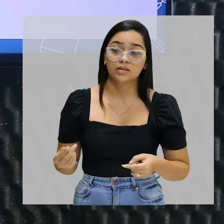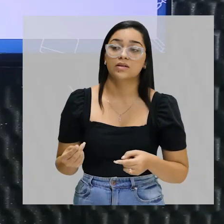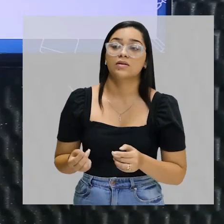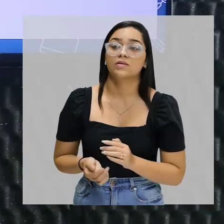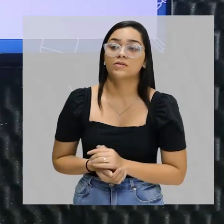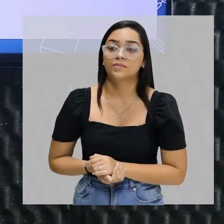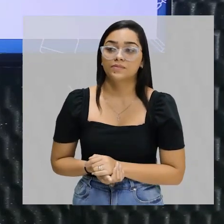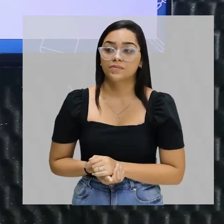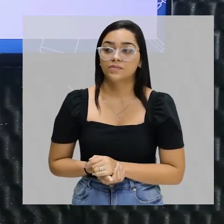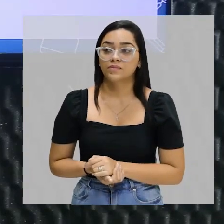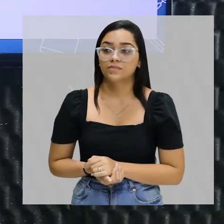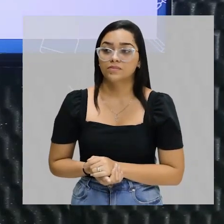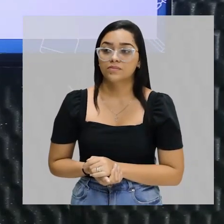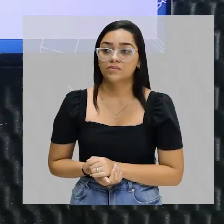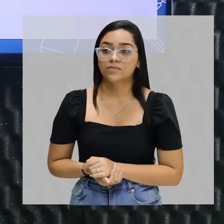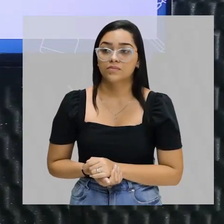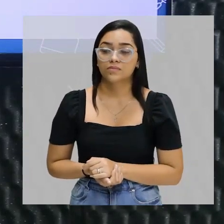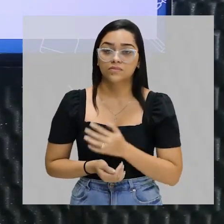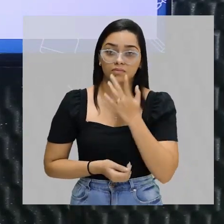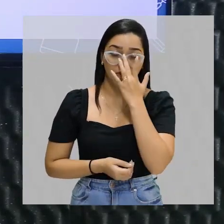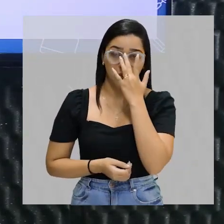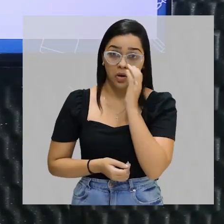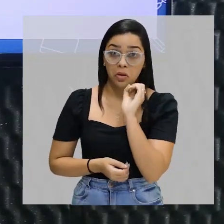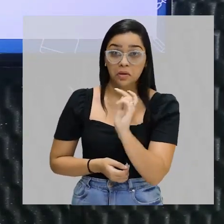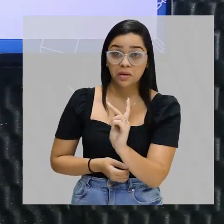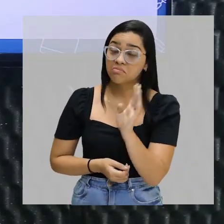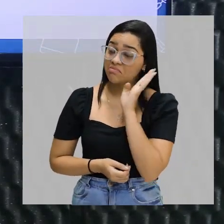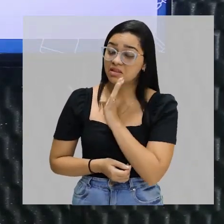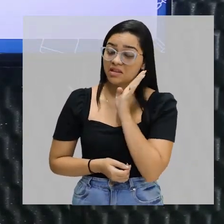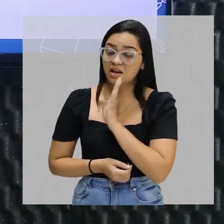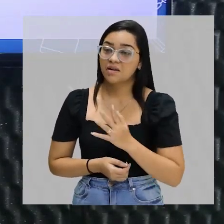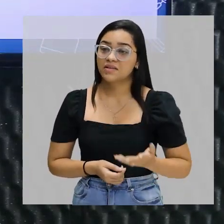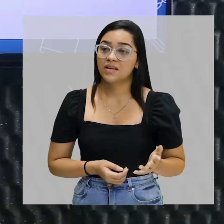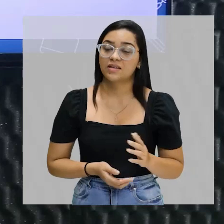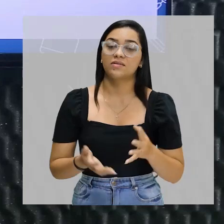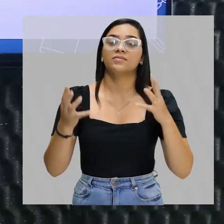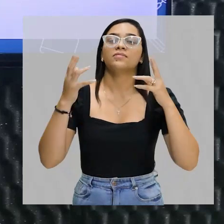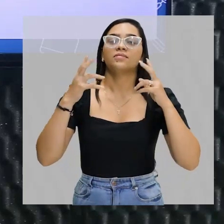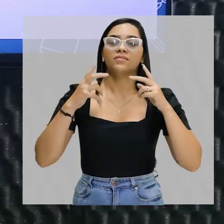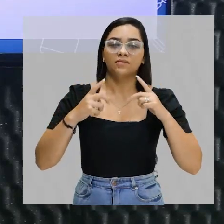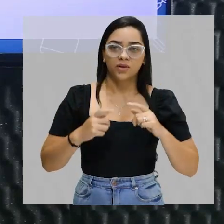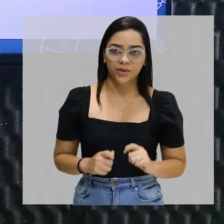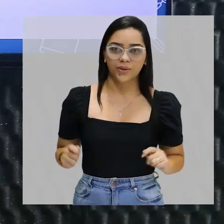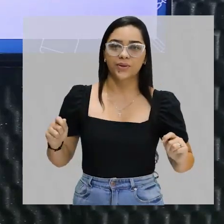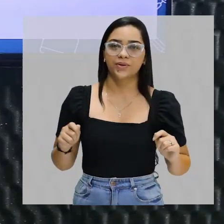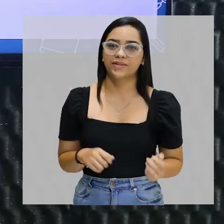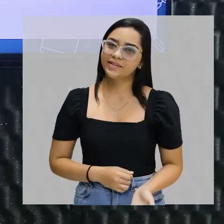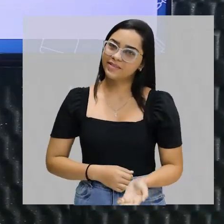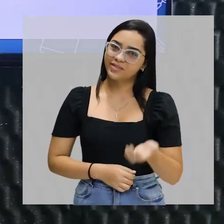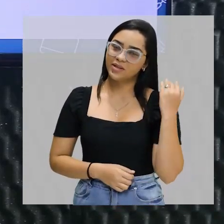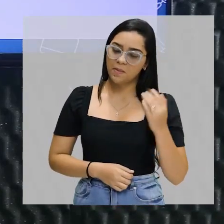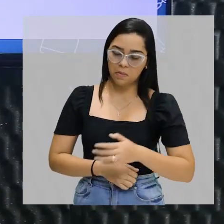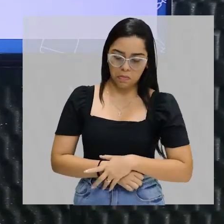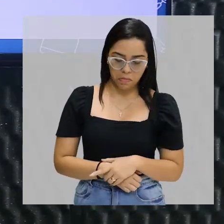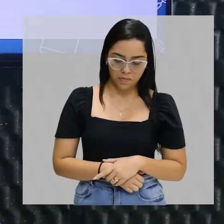saíram do Vietnã em 1975 bacana questão legal né então ó respirou e